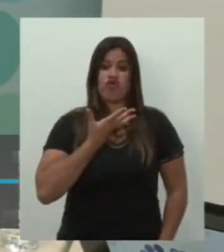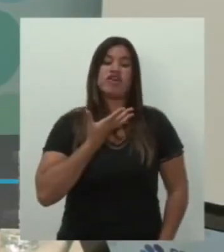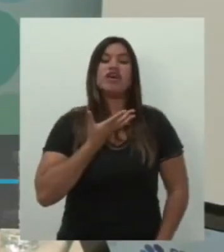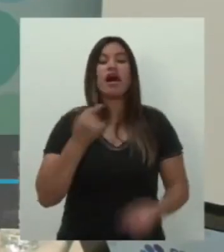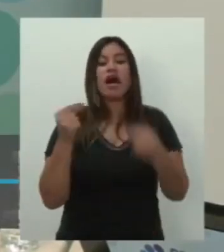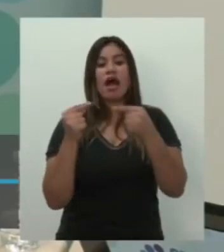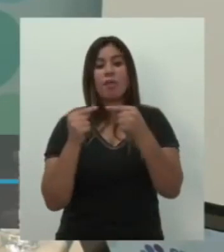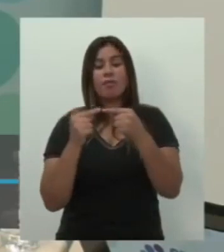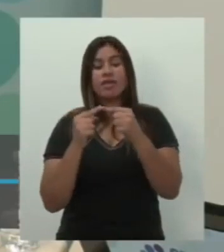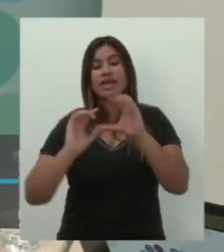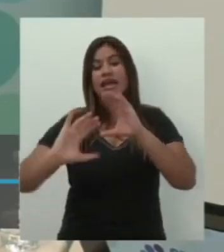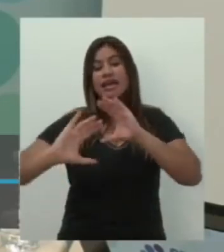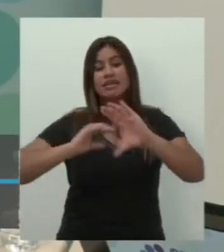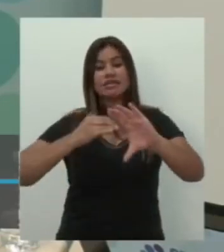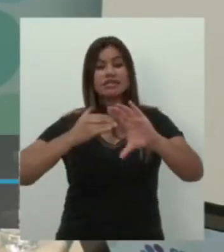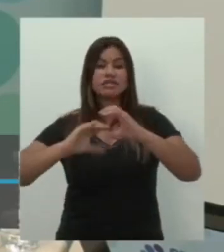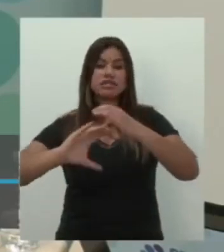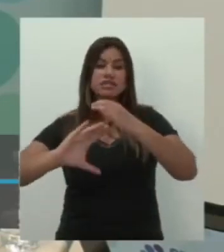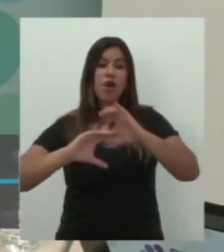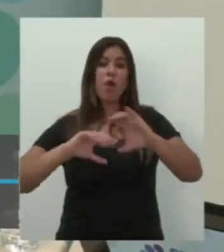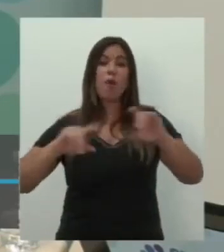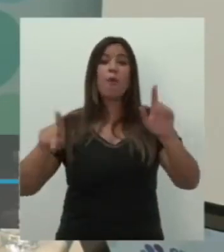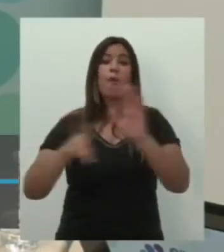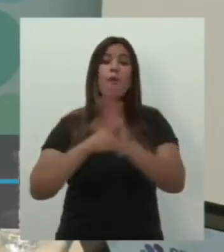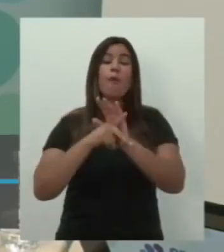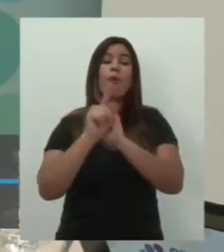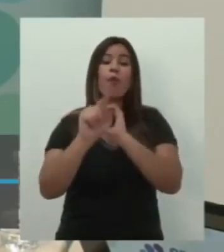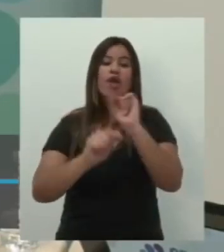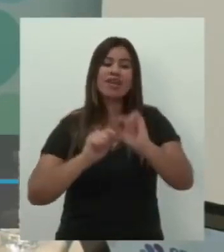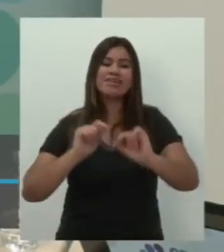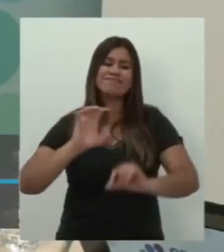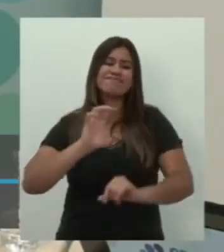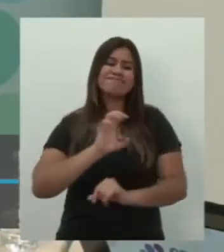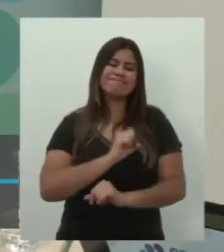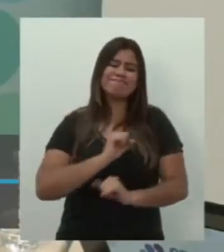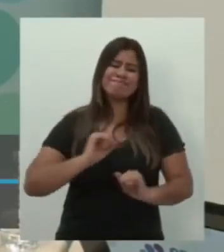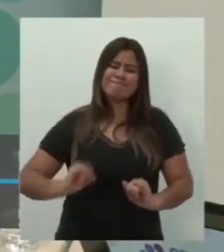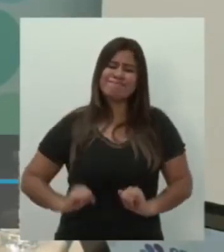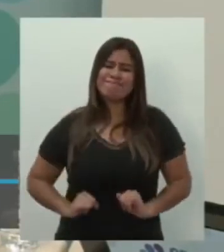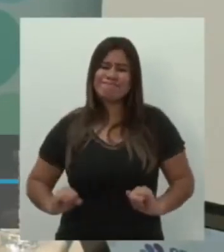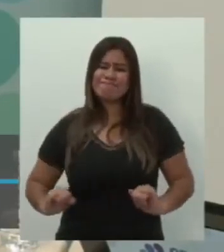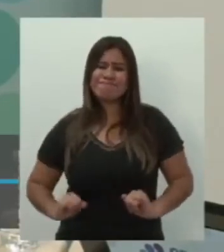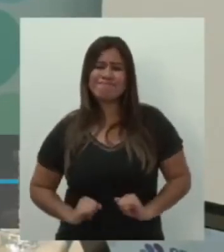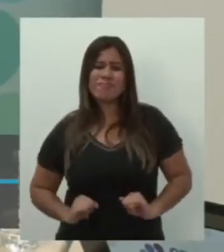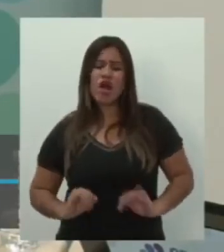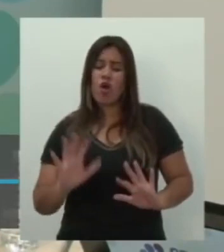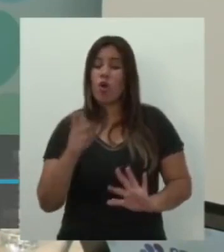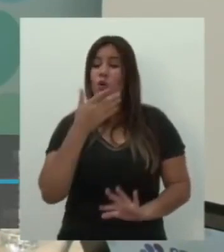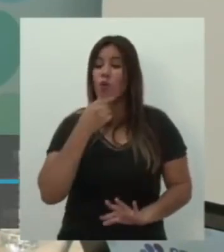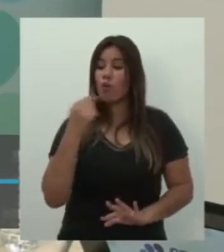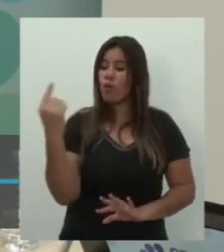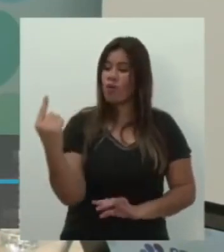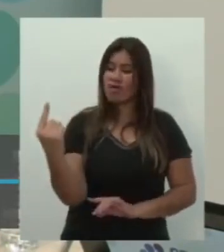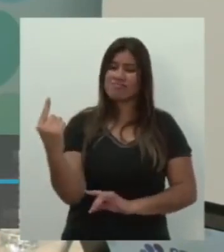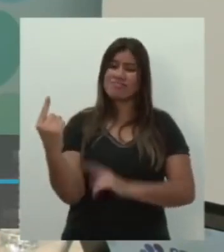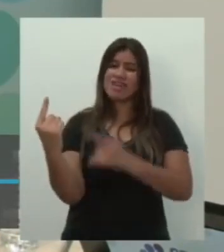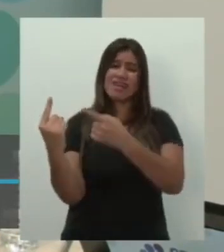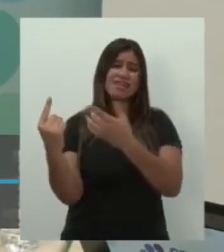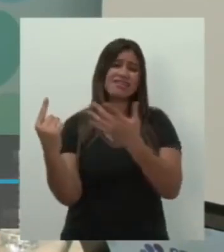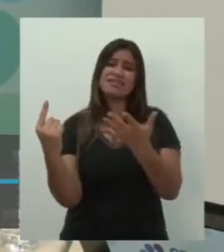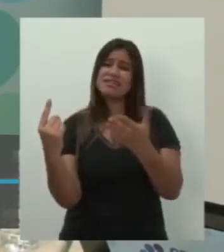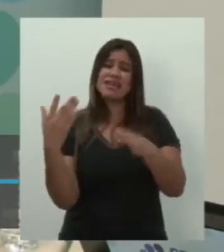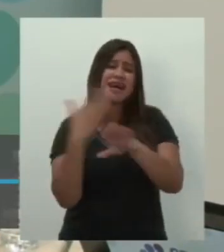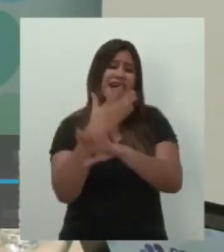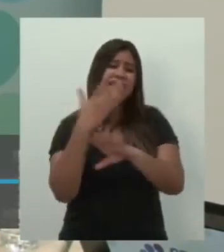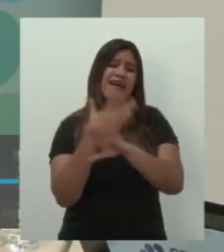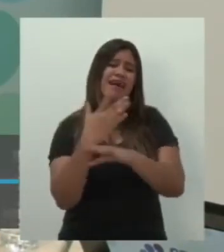foram canções que falavam de sofrimento amoroso. Era aquela canção de o rapaz que não conseguia ter acesso à